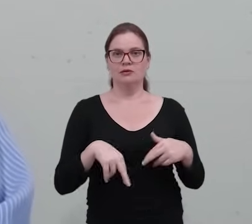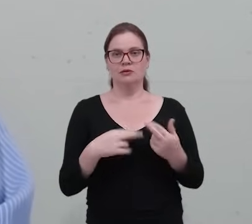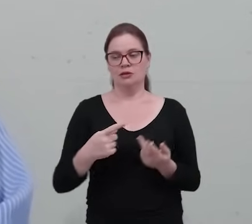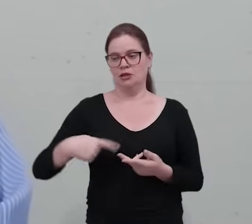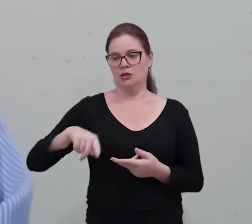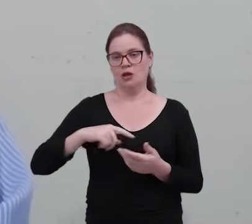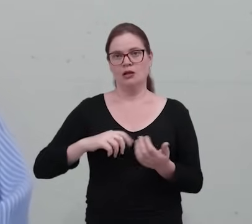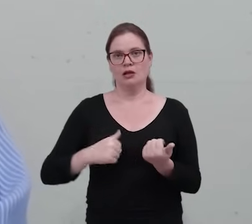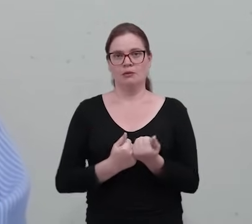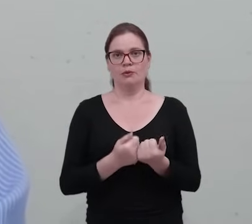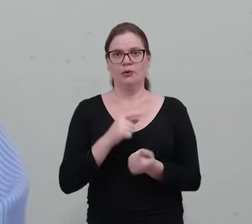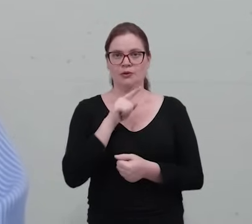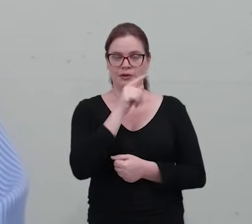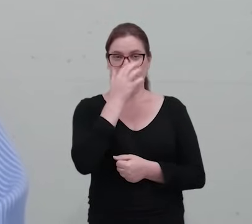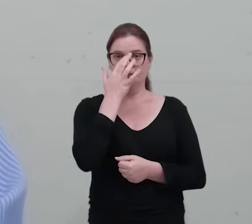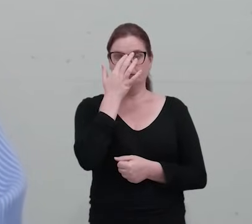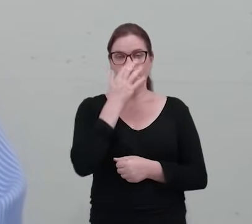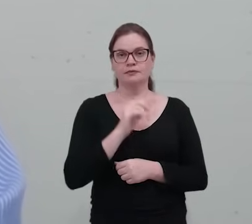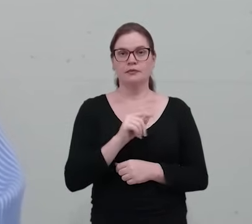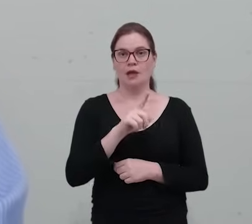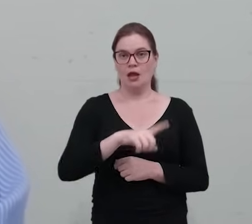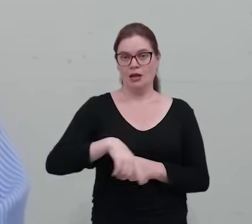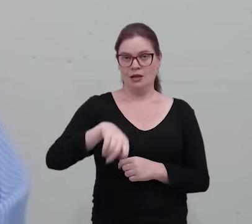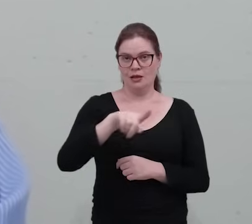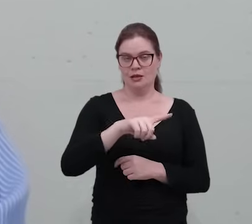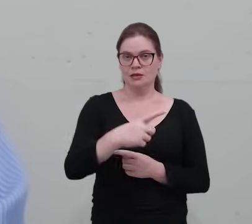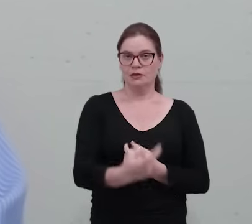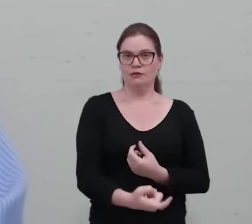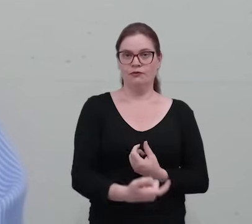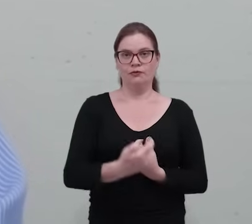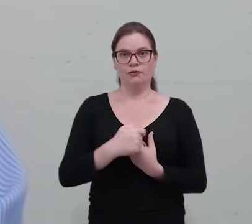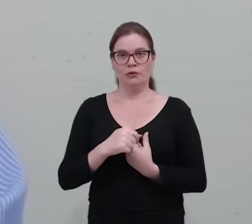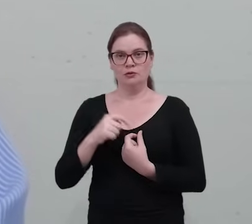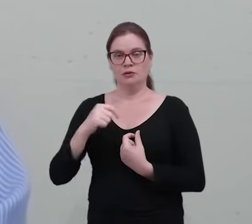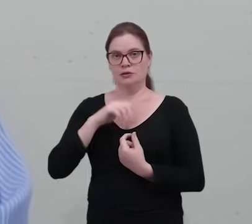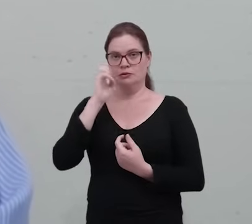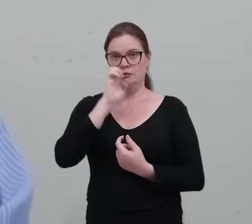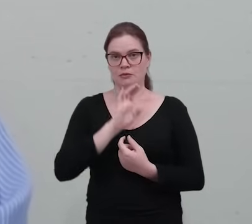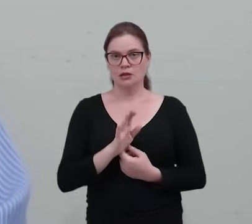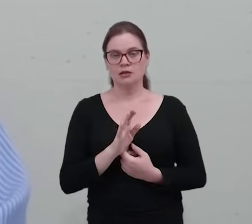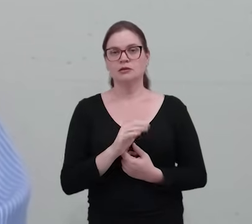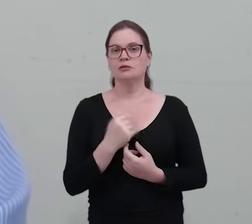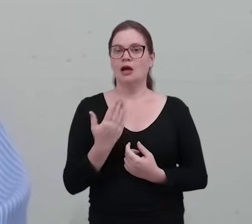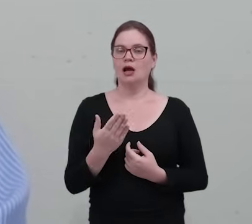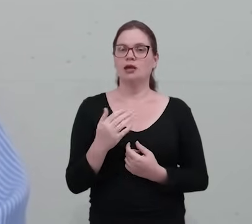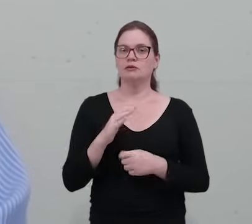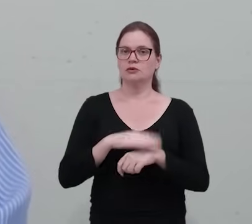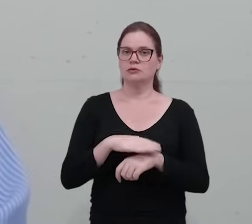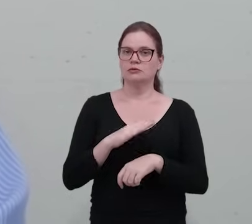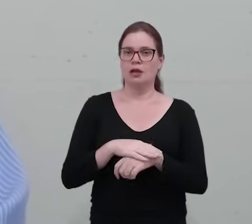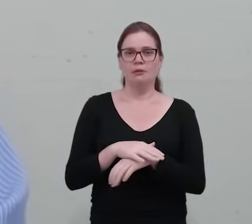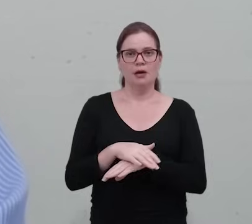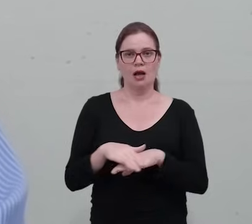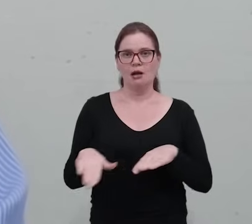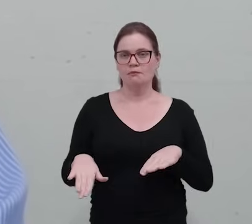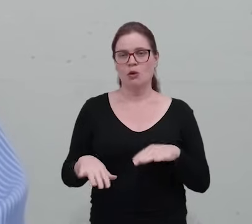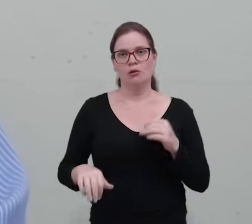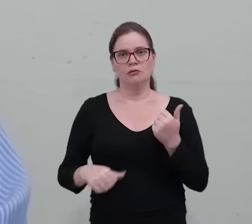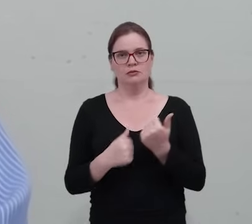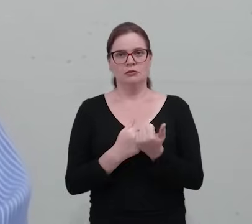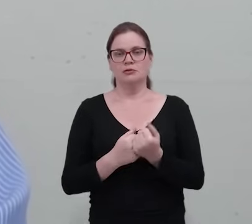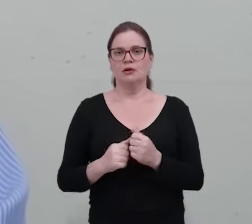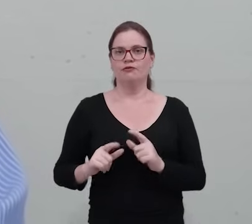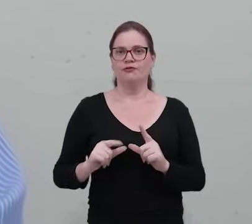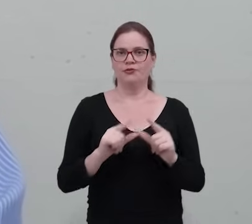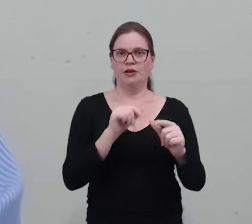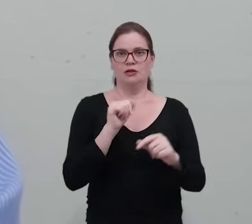ali para dar assistência. Esses irmãos voltaram e as assistências por um tempo cessaram ali